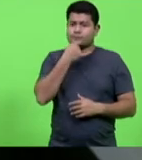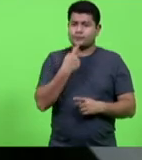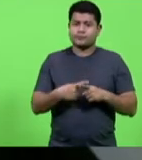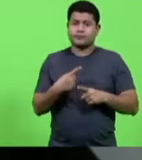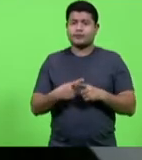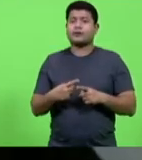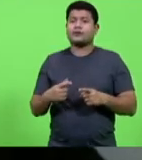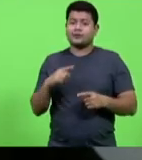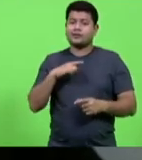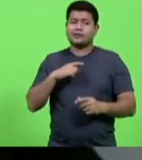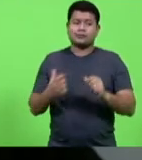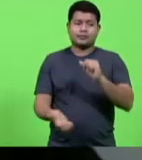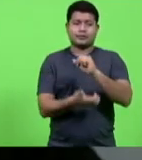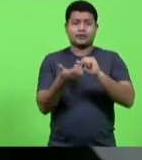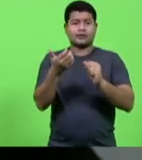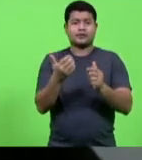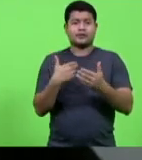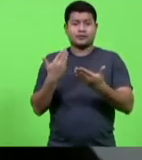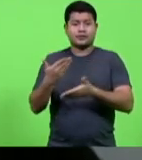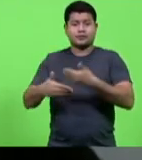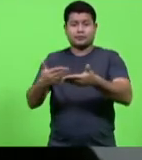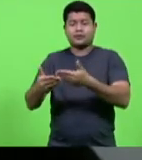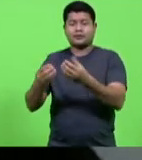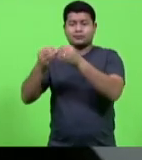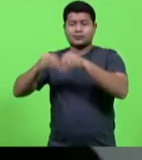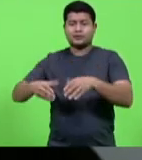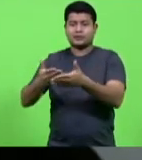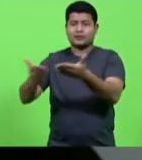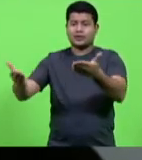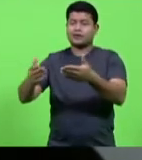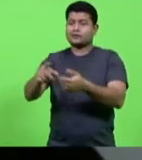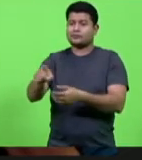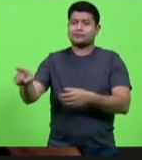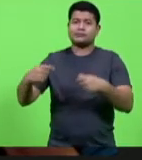que vai prejudicar quem realmente está precisando lá na ponta. Obrigado.